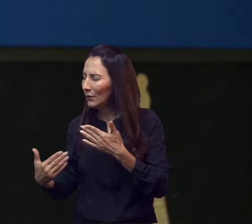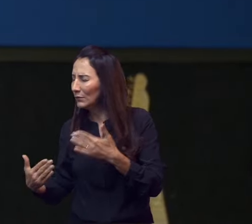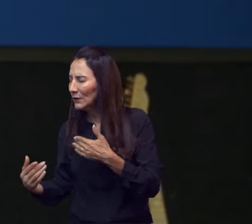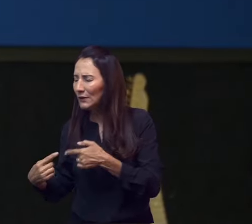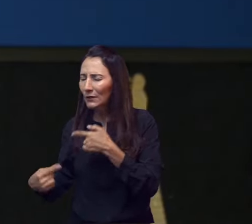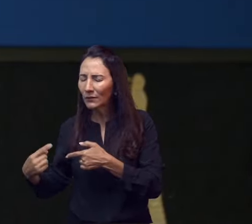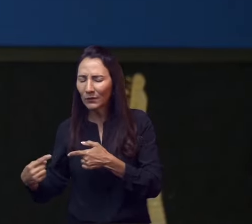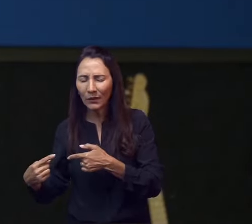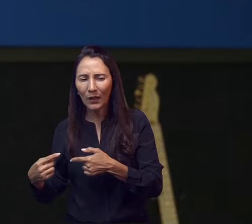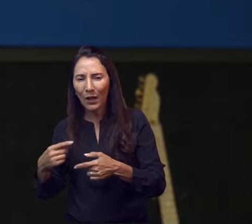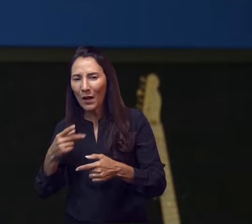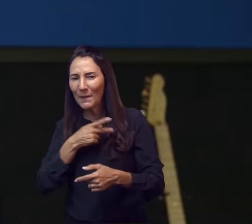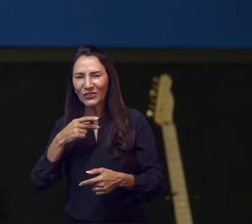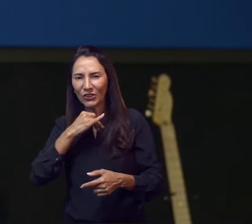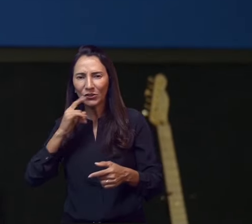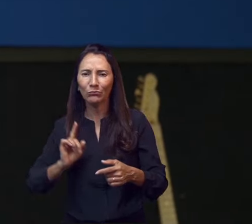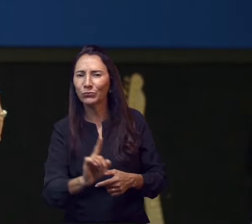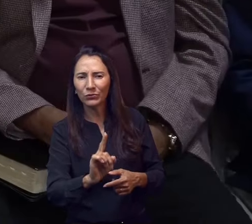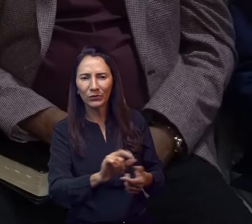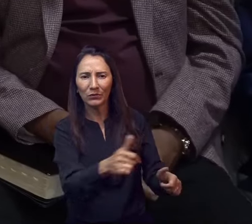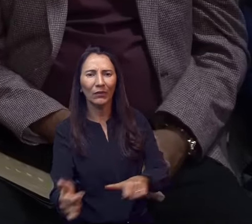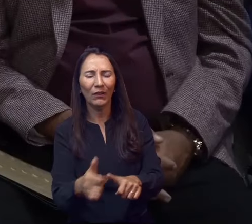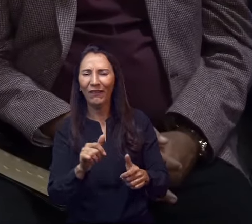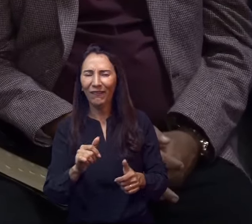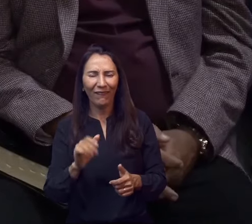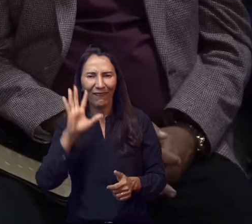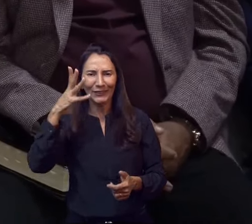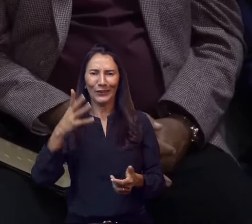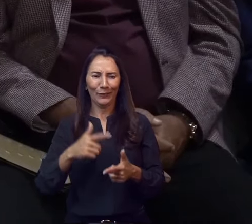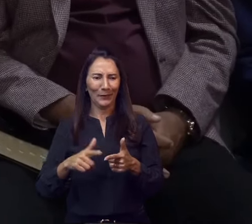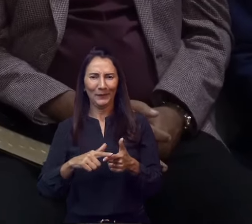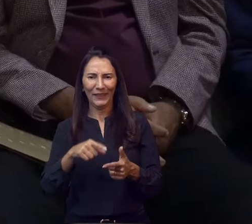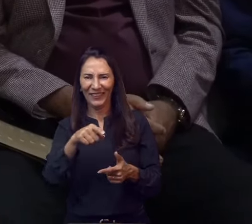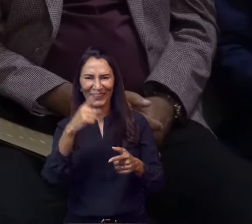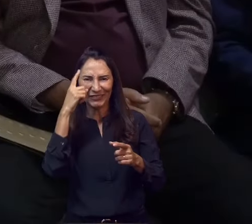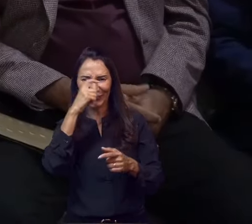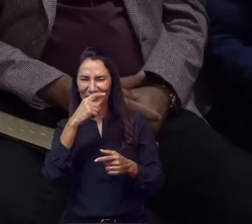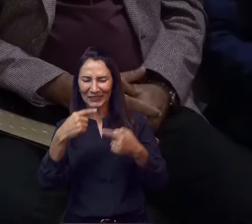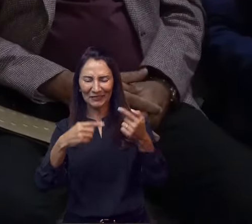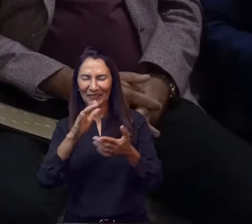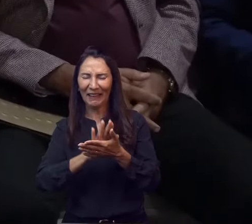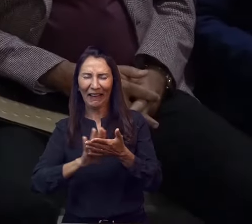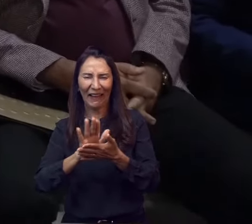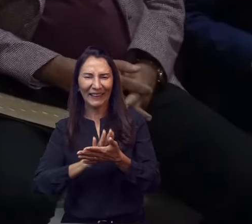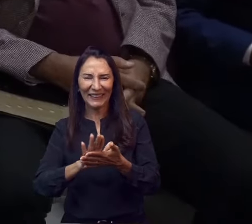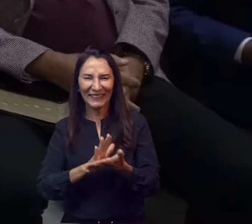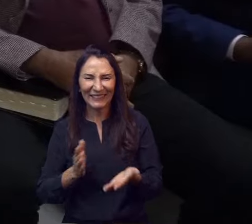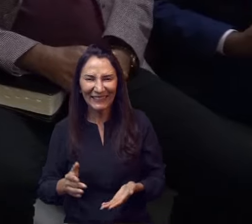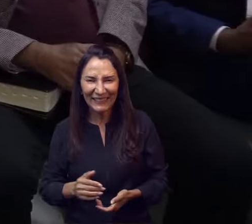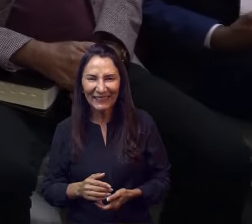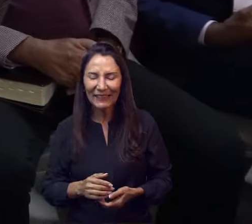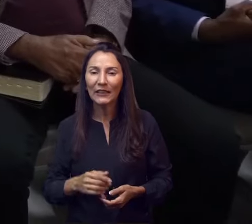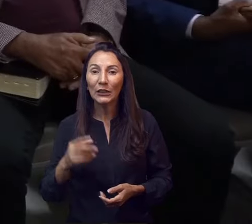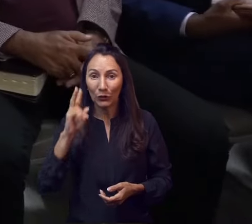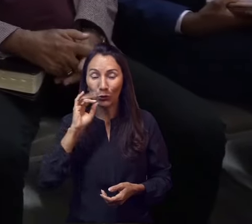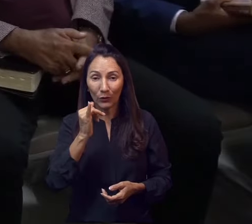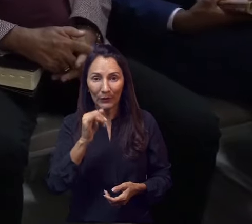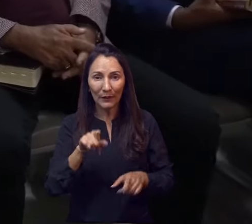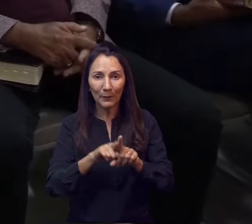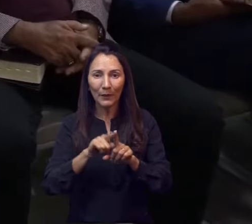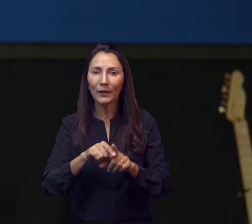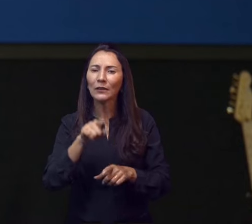batizado da mulher e resolveu o problema é esse amigão querido contei também ontem aqui Jorge que você queria vender livro